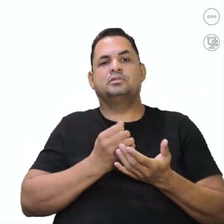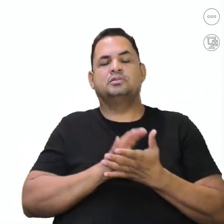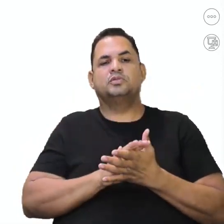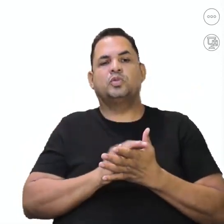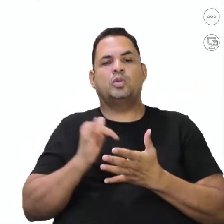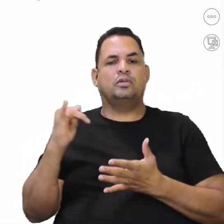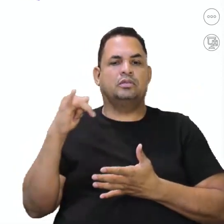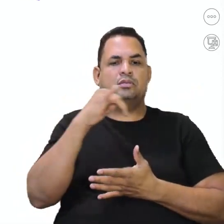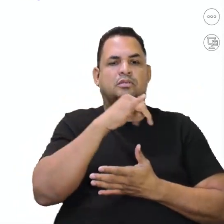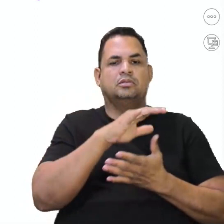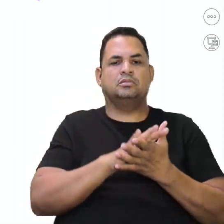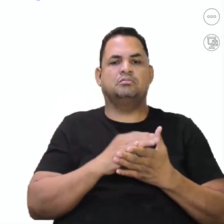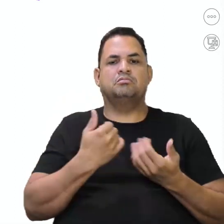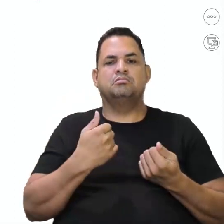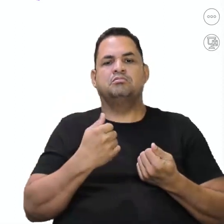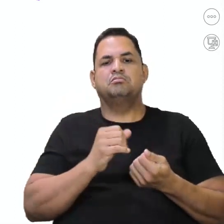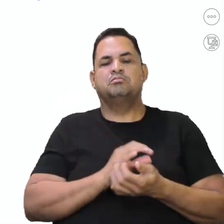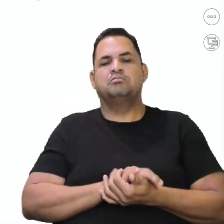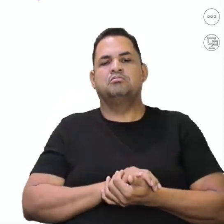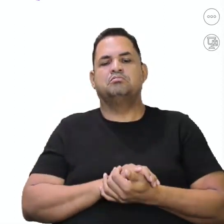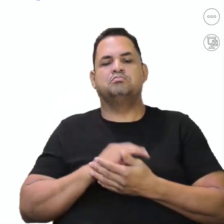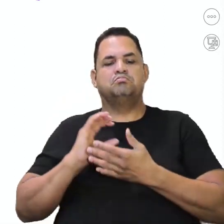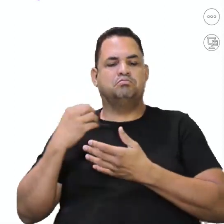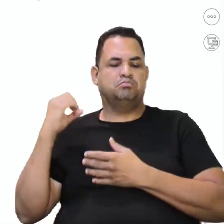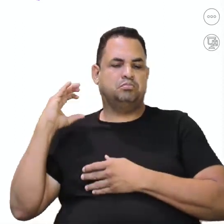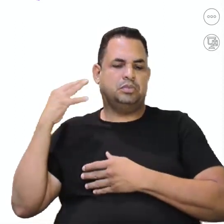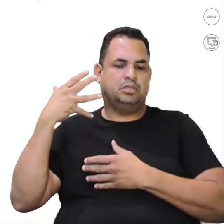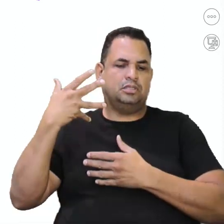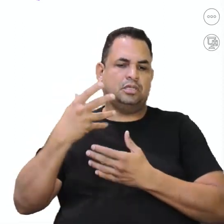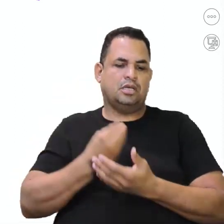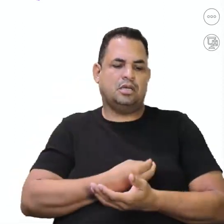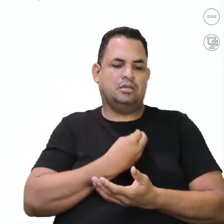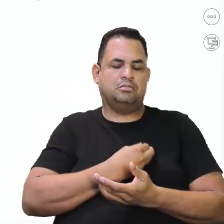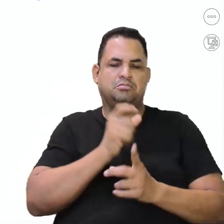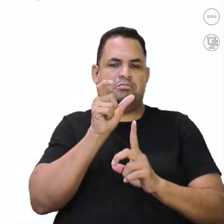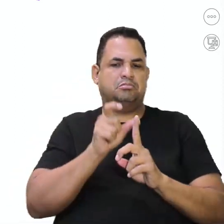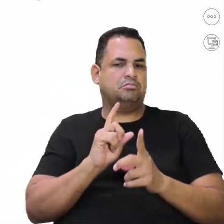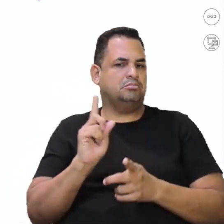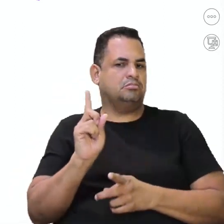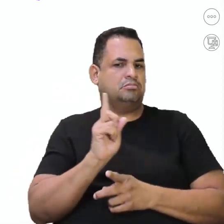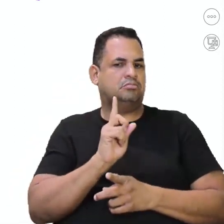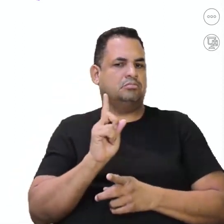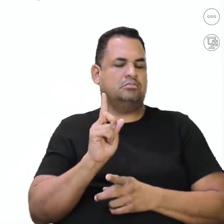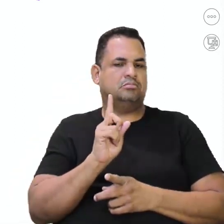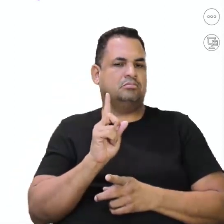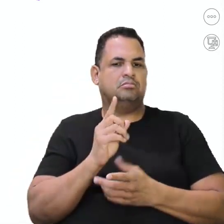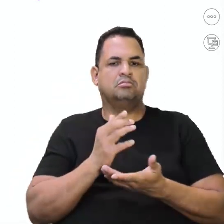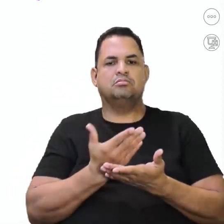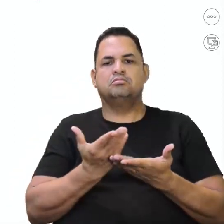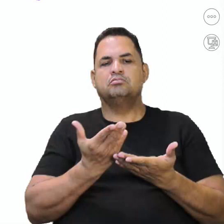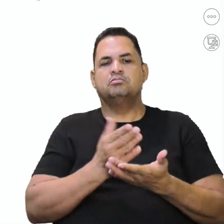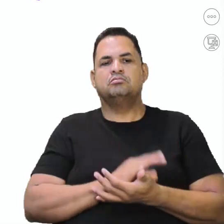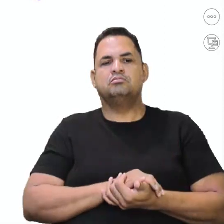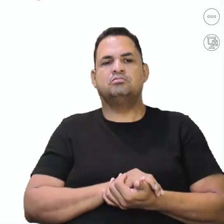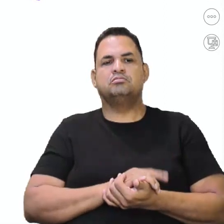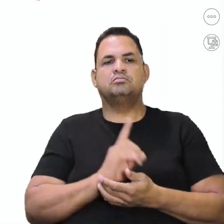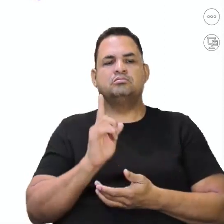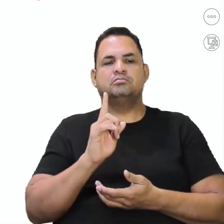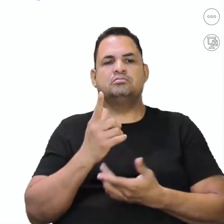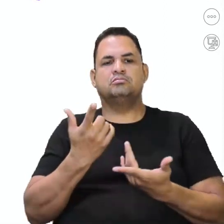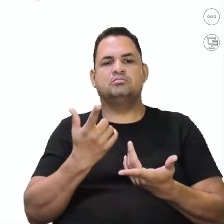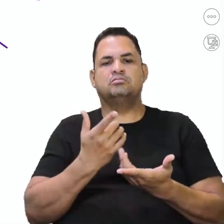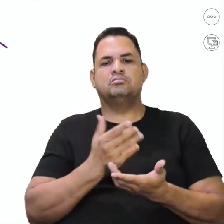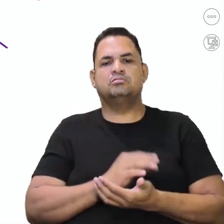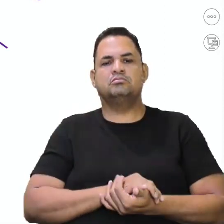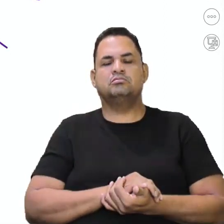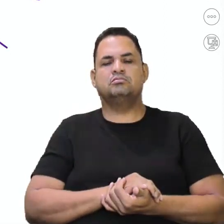Biographical profile poderia ser, mas não é, porque poderia contar a história dela de uma forma como se fosse uma biografia, mas não